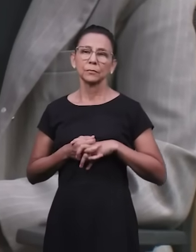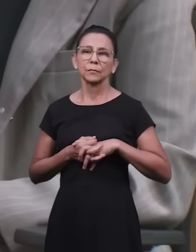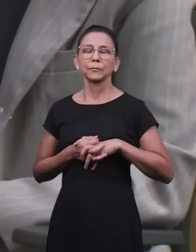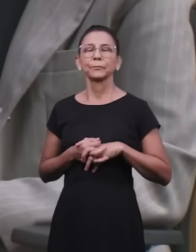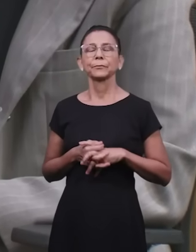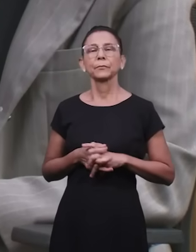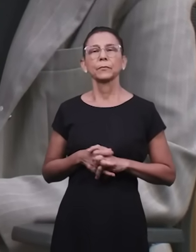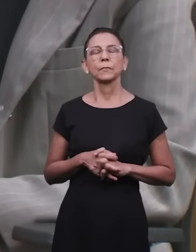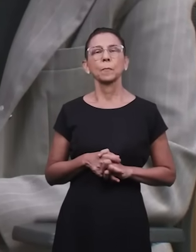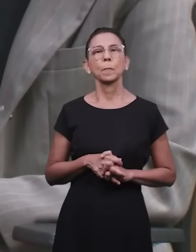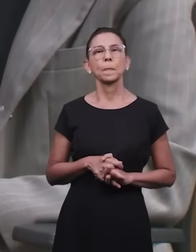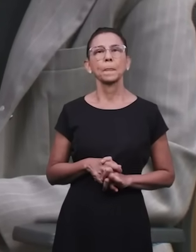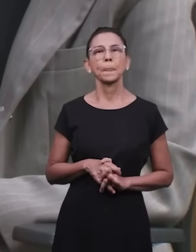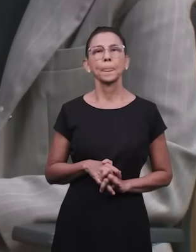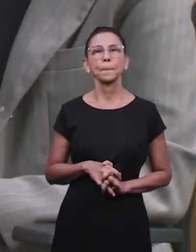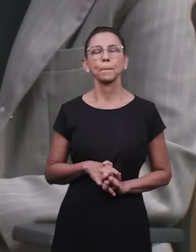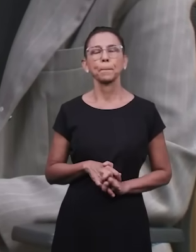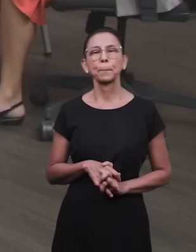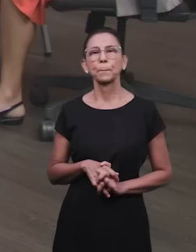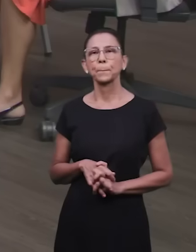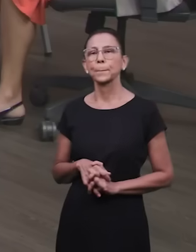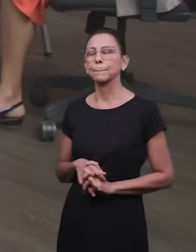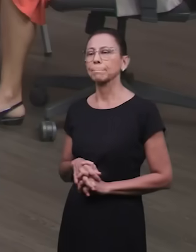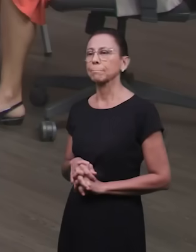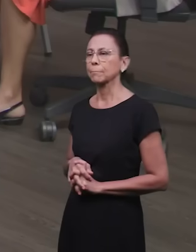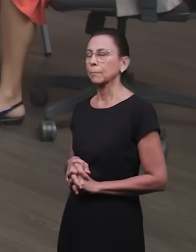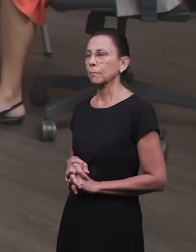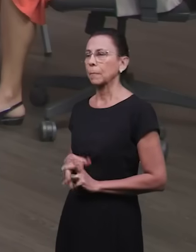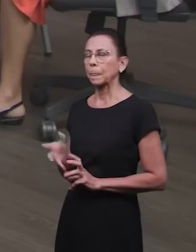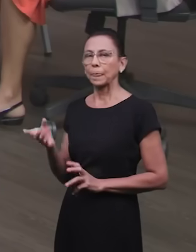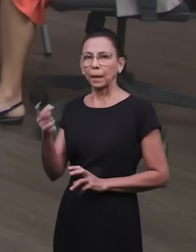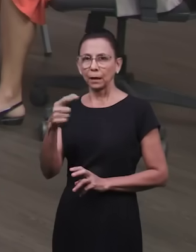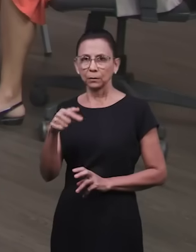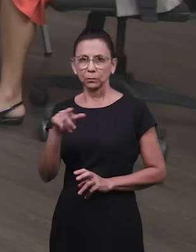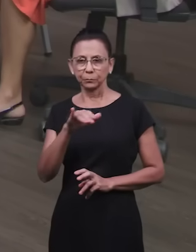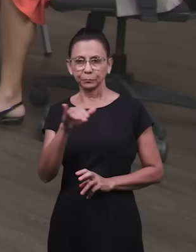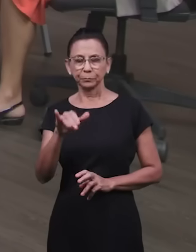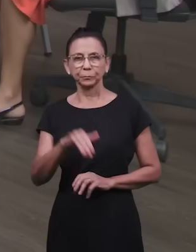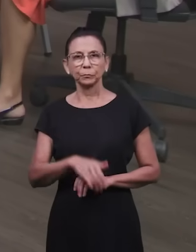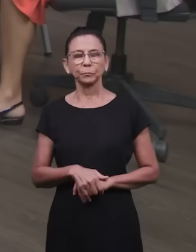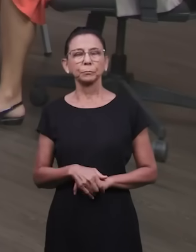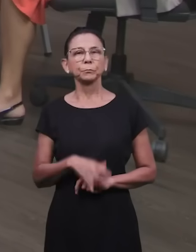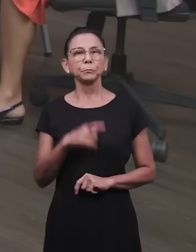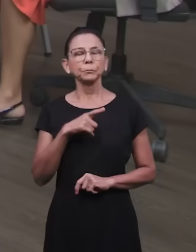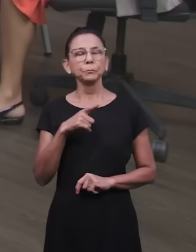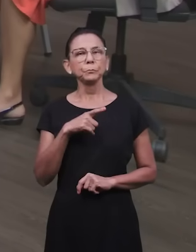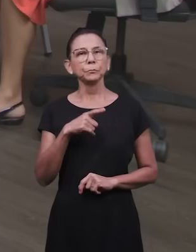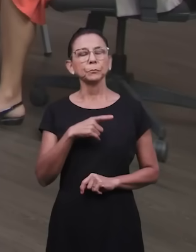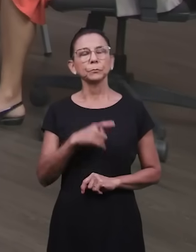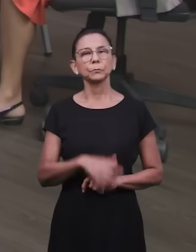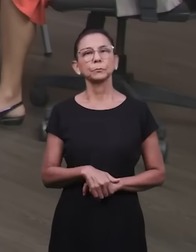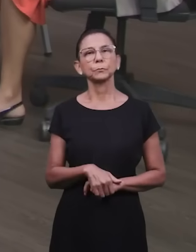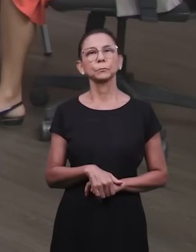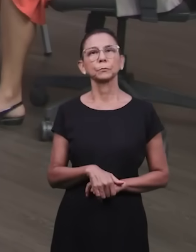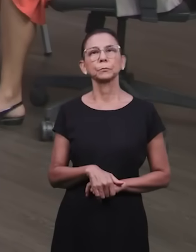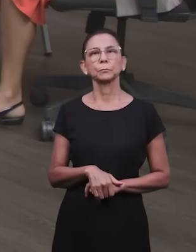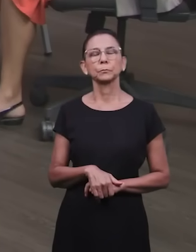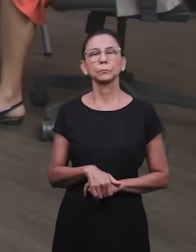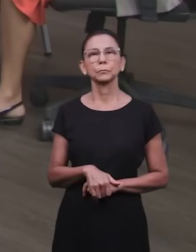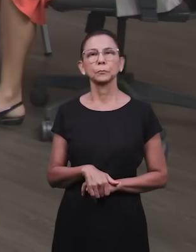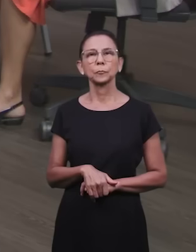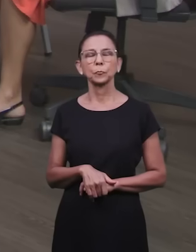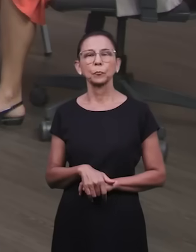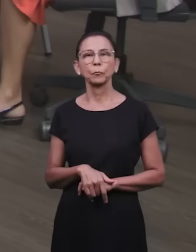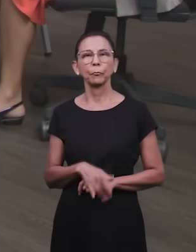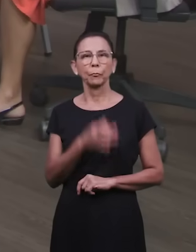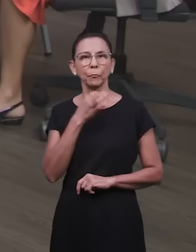Ótima explicação, né, pastor Josias? Há um aspecto, Andréia e Andressa e demais estão aqui, que eu